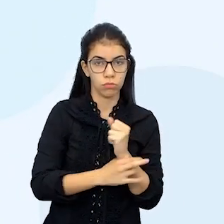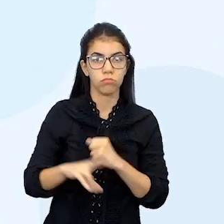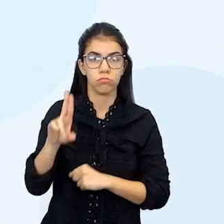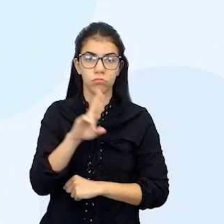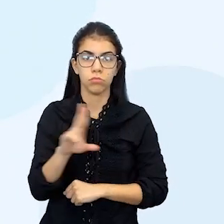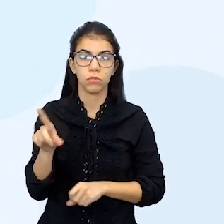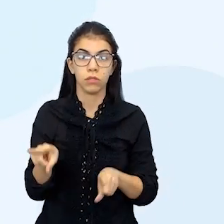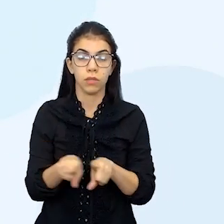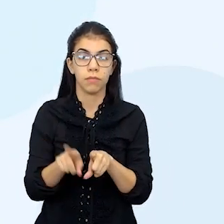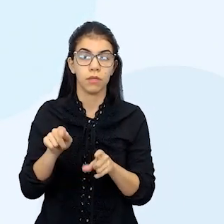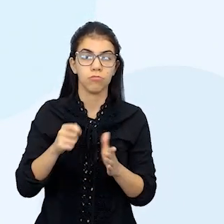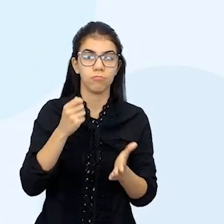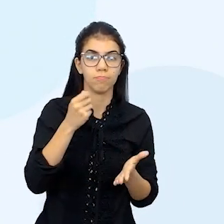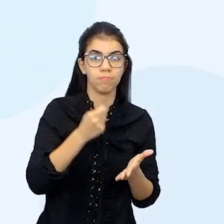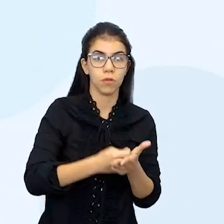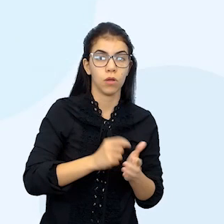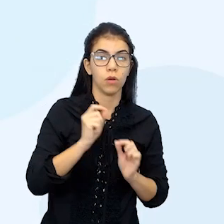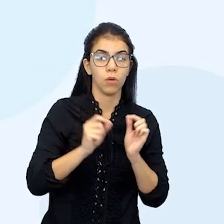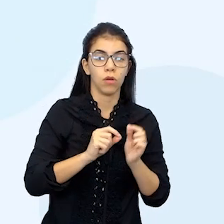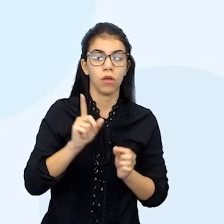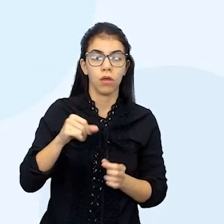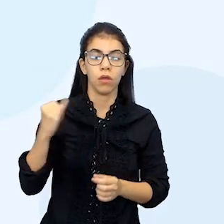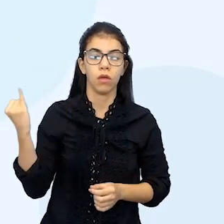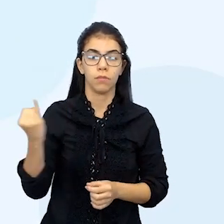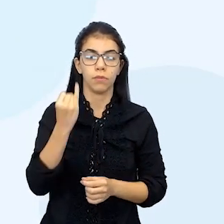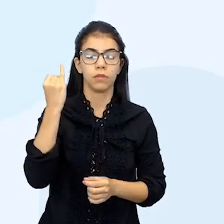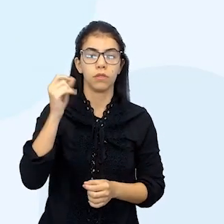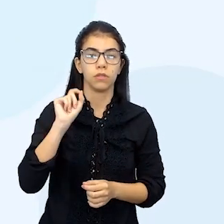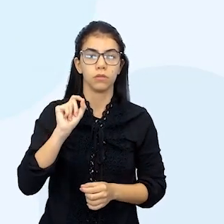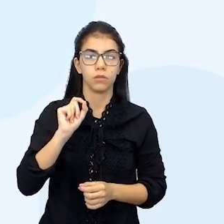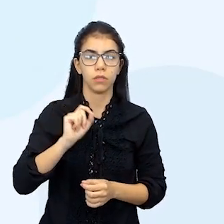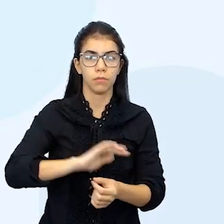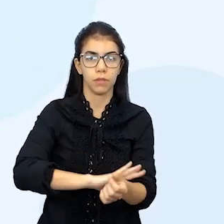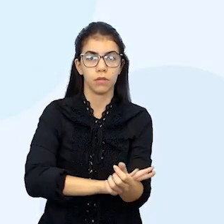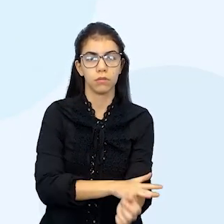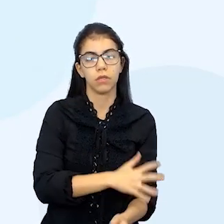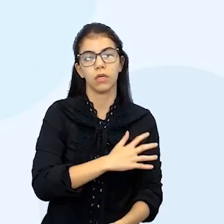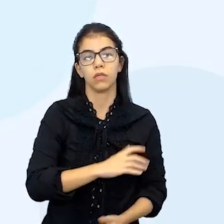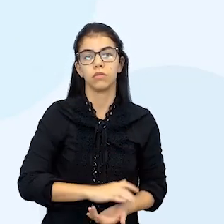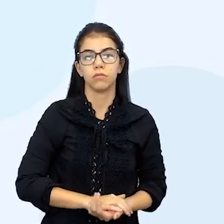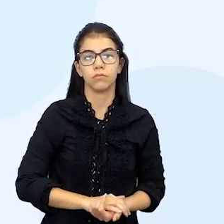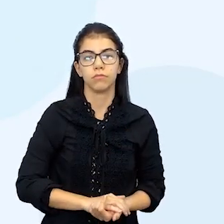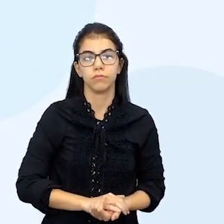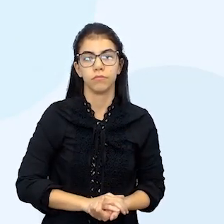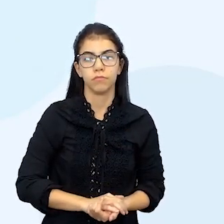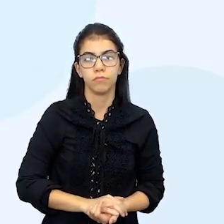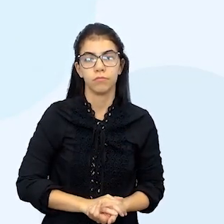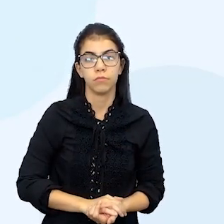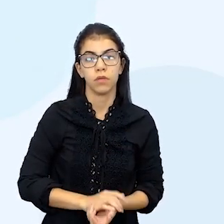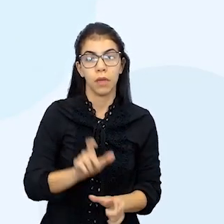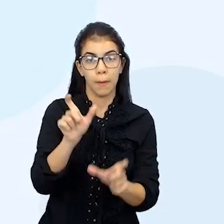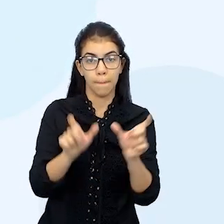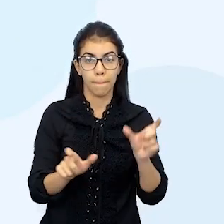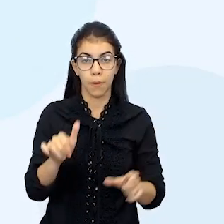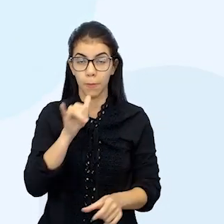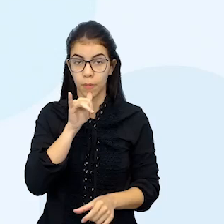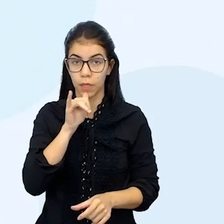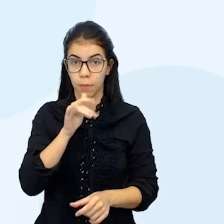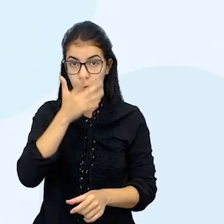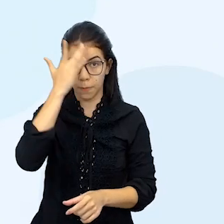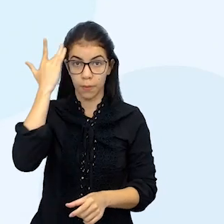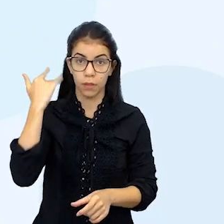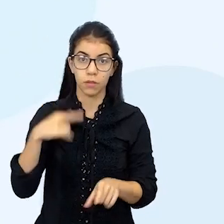questão simbólica que a gente vê aí, que é a questão do preconceito, a discriminação, né? Aqui os